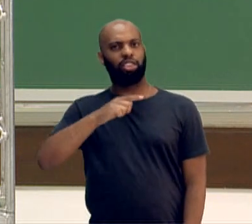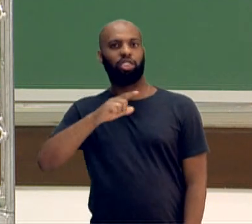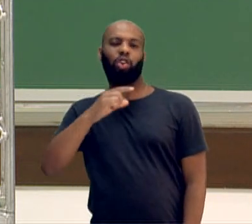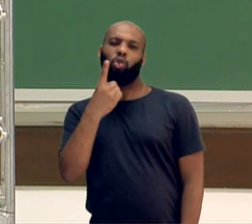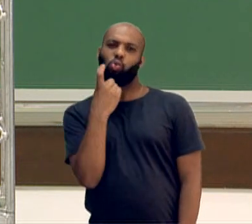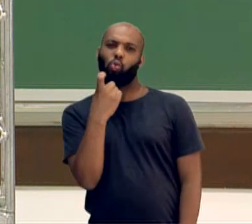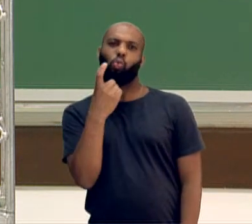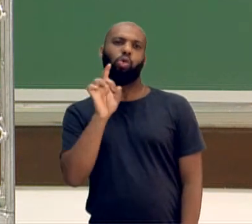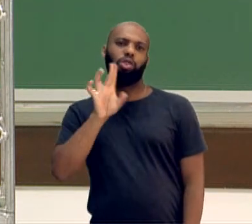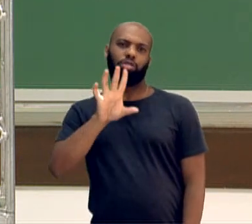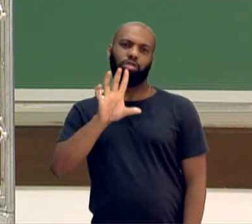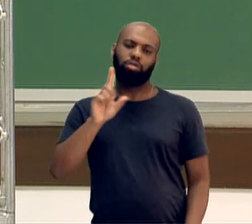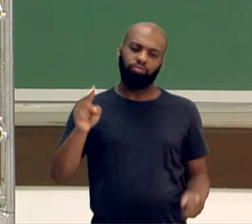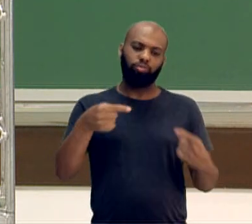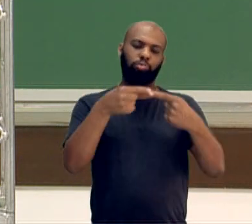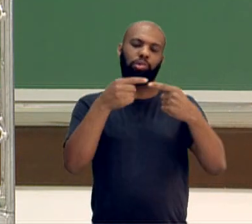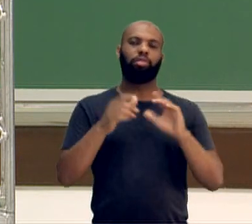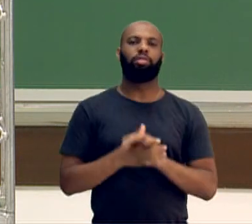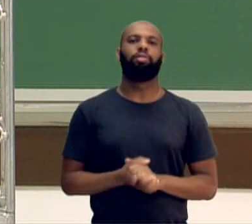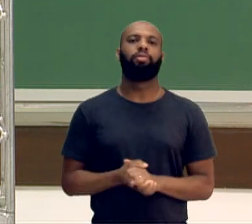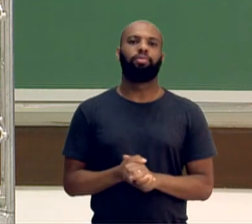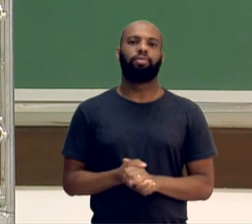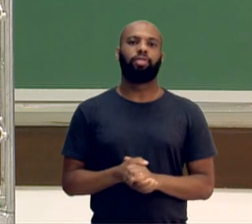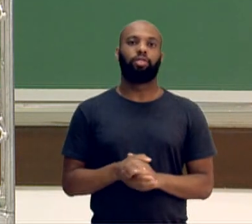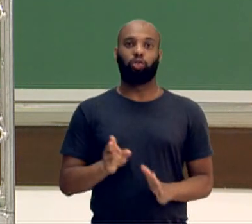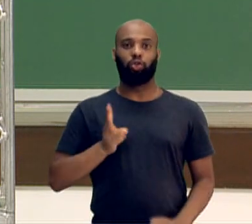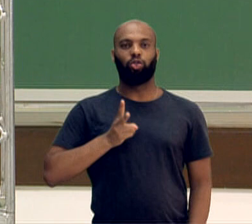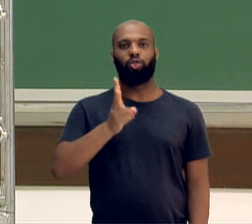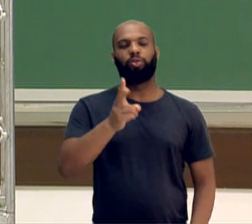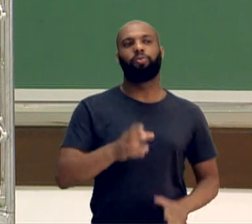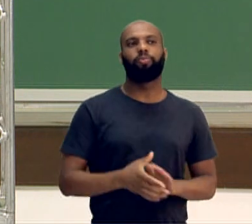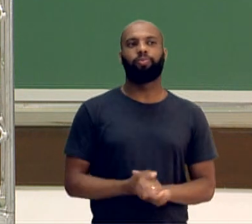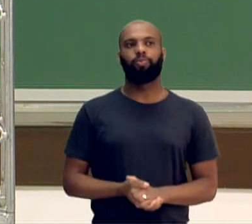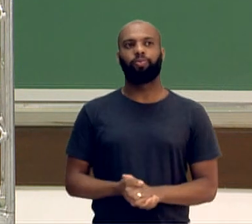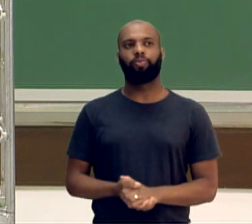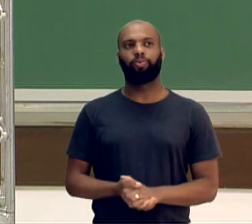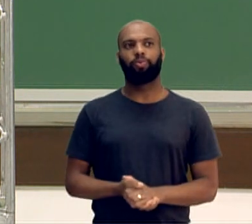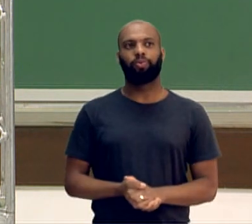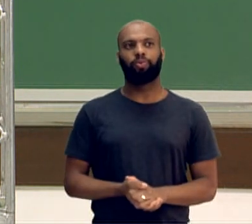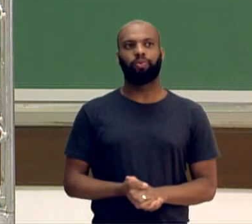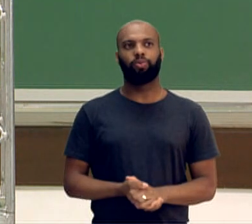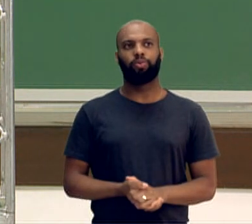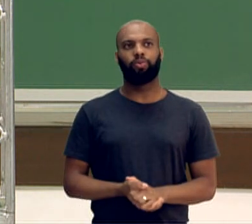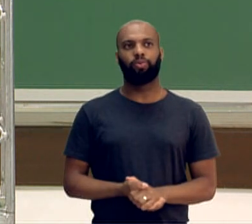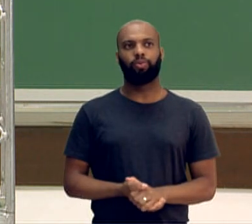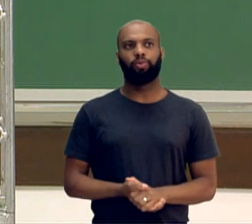uma apenas bastante coerente. Beleza? Vamos prosseguir, pessoal. Vem comigo, alunos.